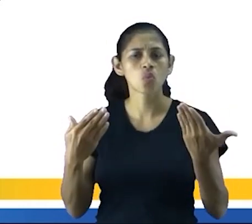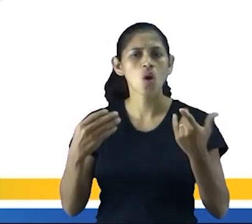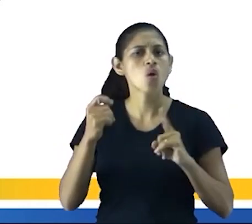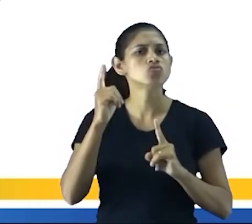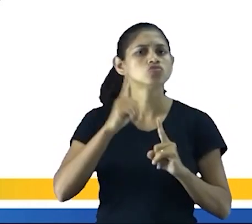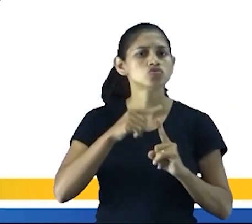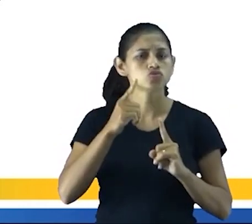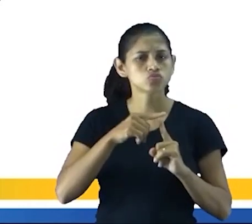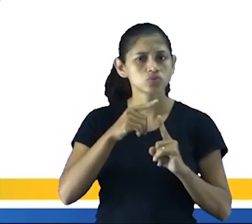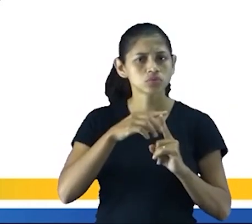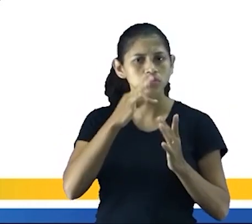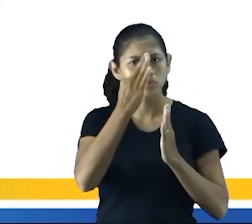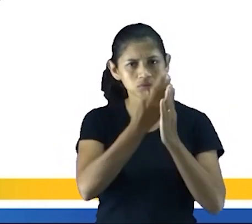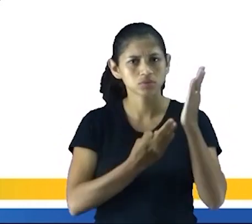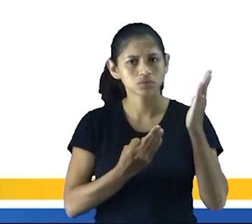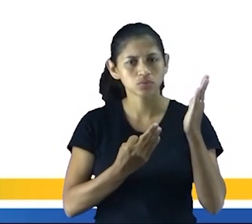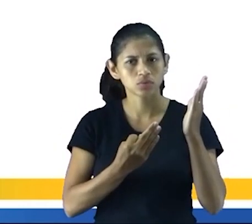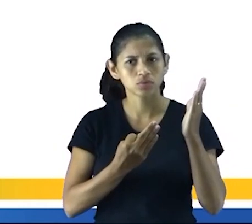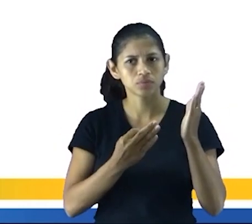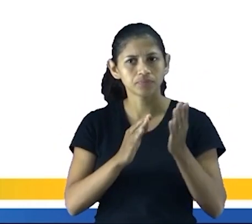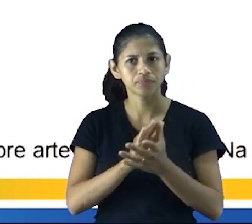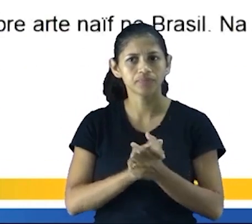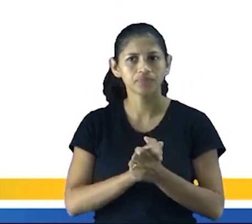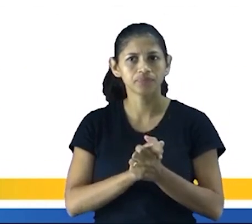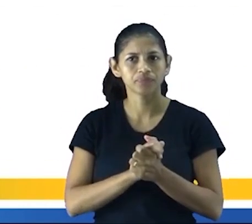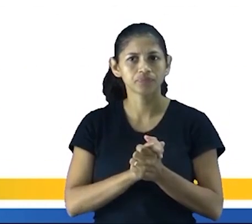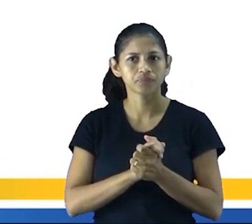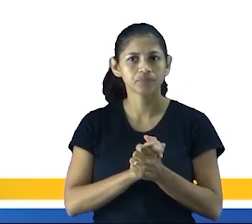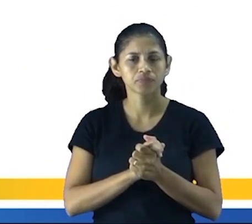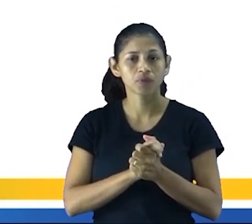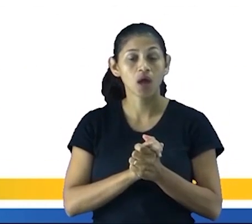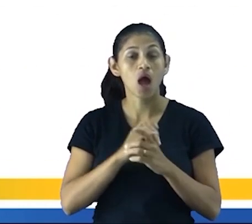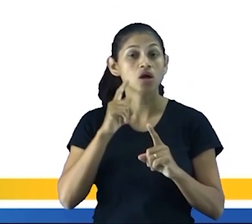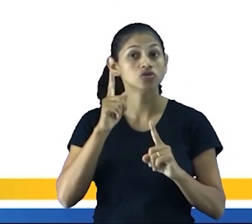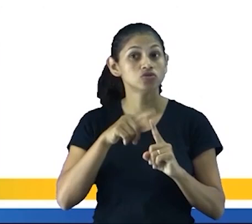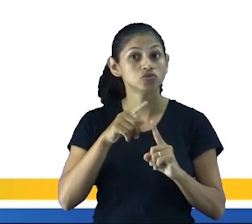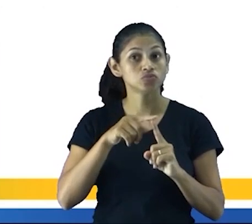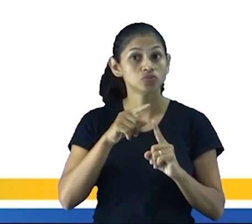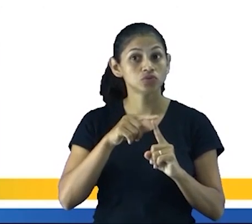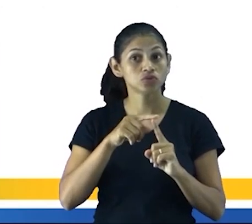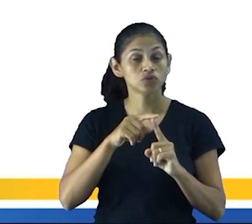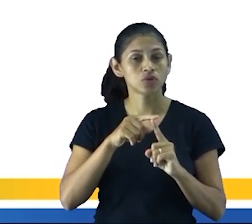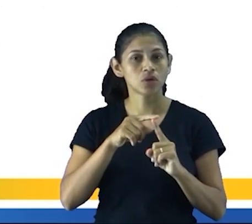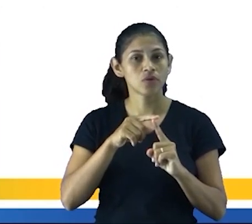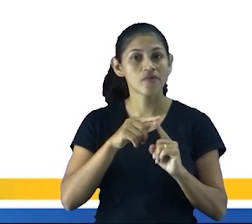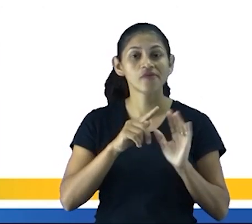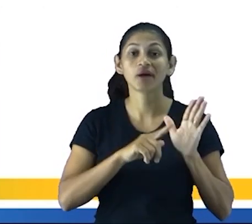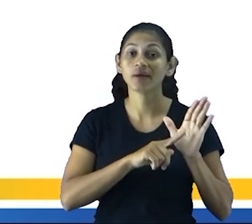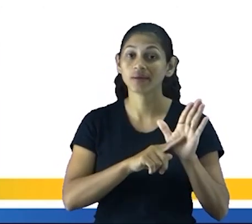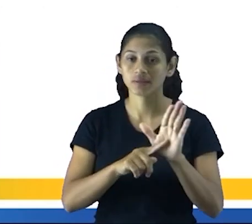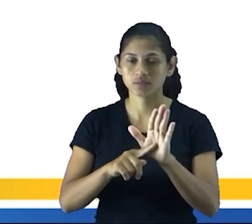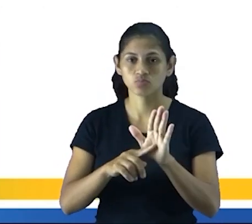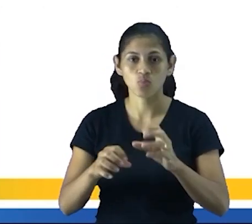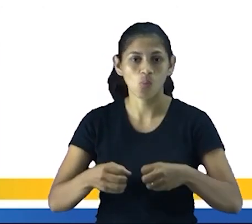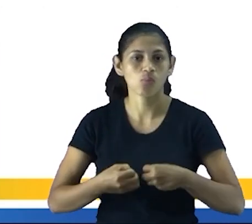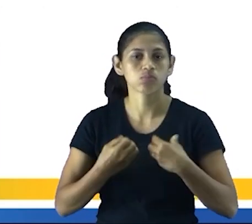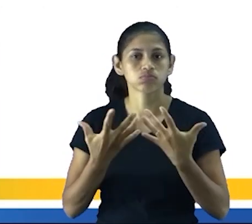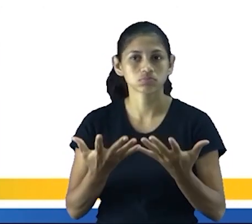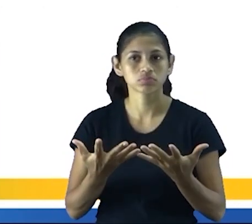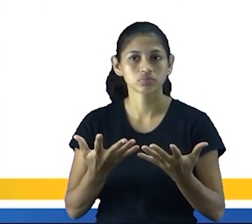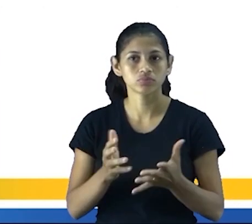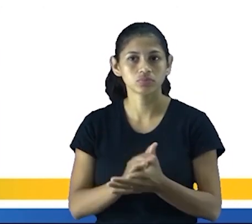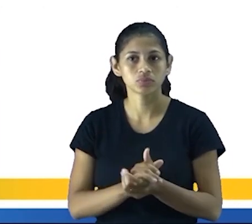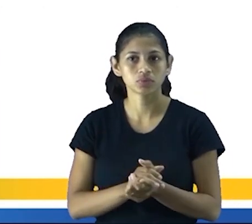tipologia textual? Vamos ver. A tipologia expositiva, porque vai